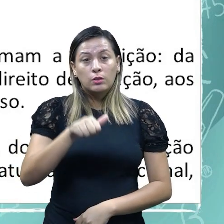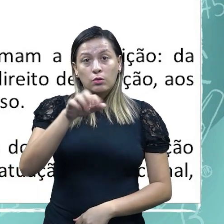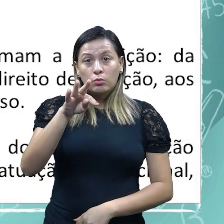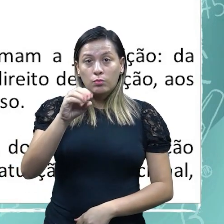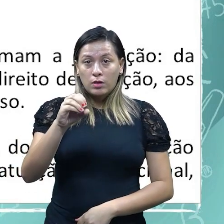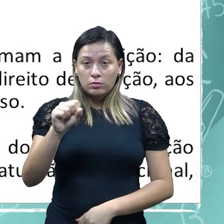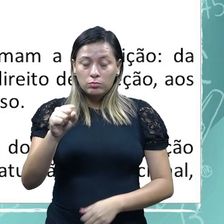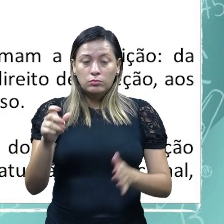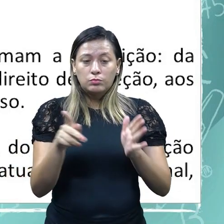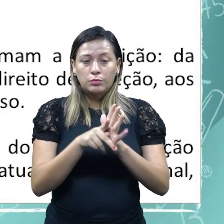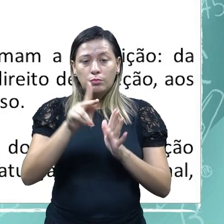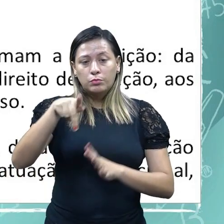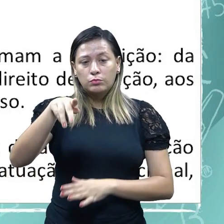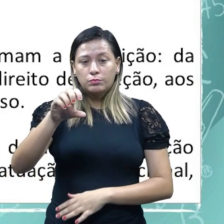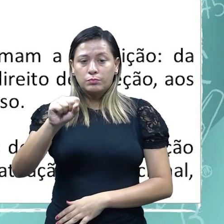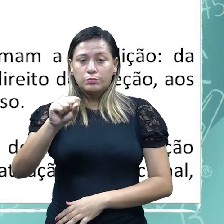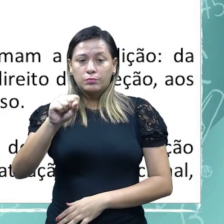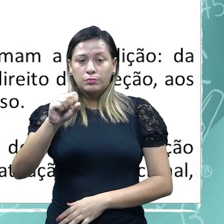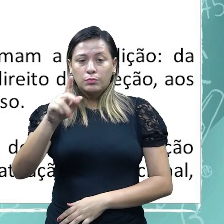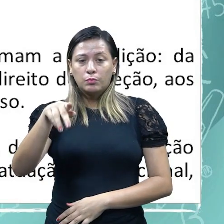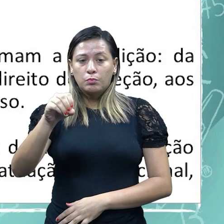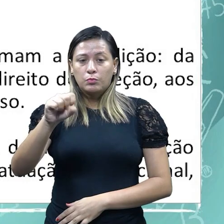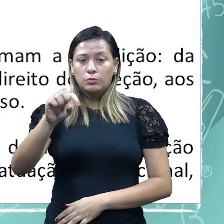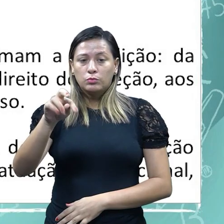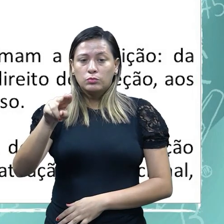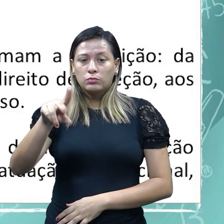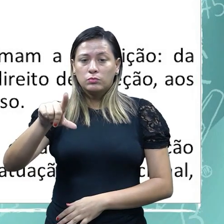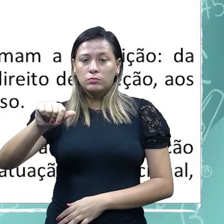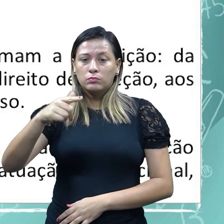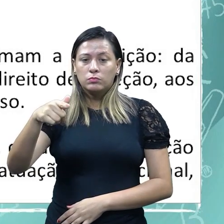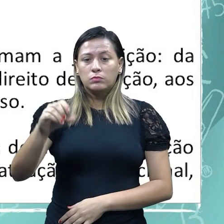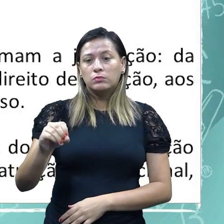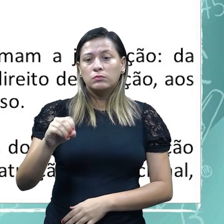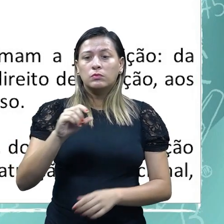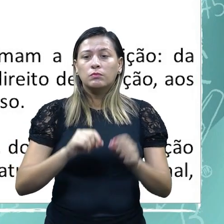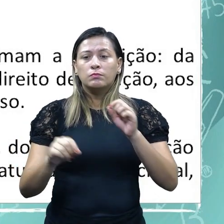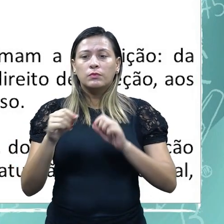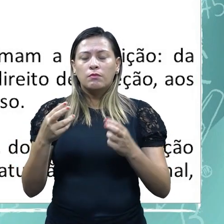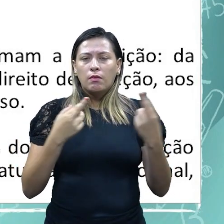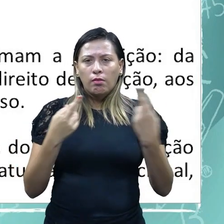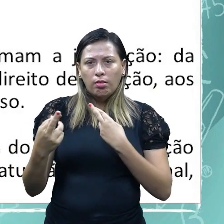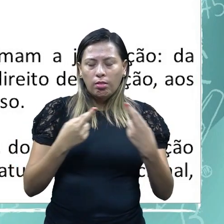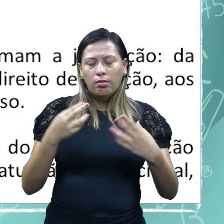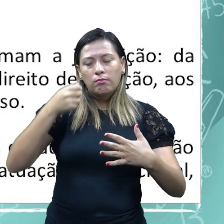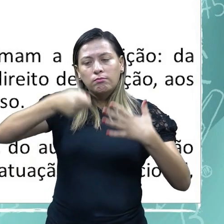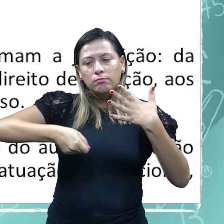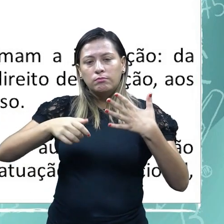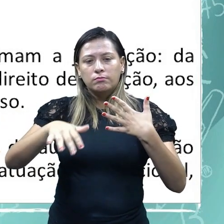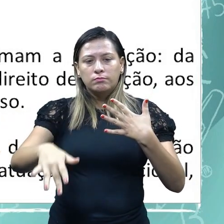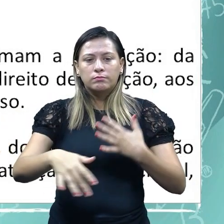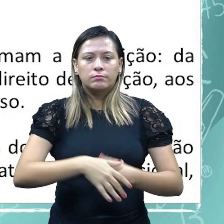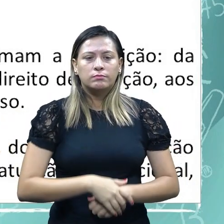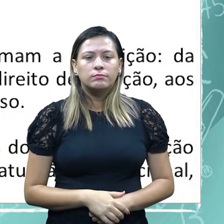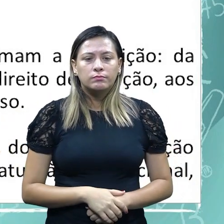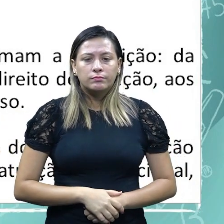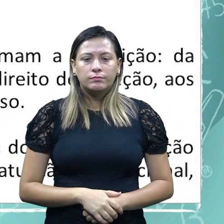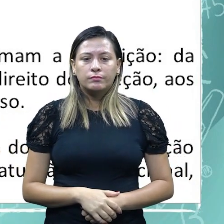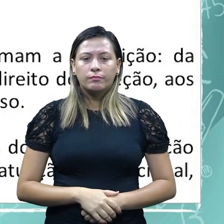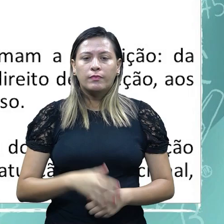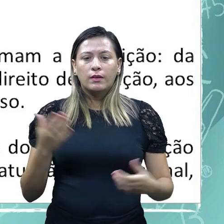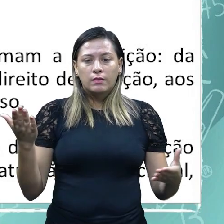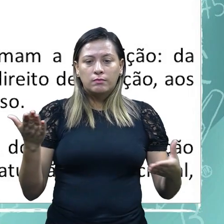de qualquer modo, eles vão te reclamar a jurisdição, ou seja, da demanda, que efetiva a direção da